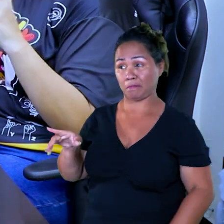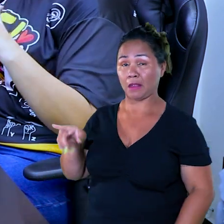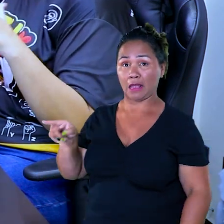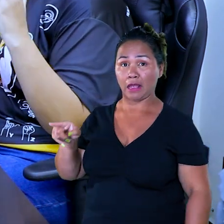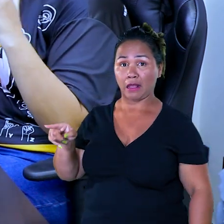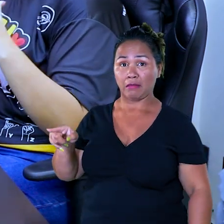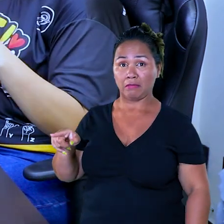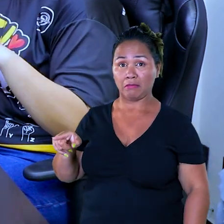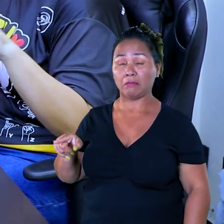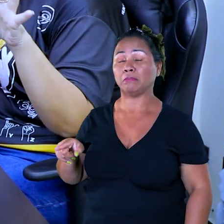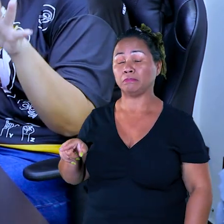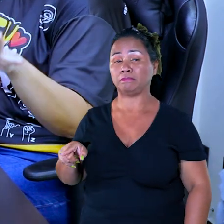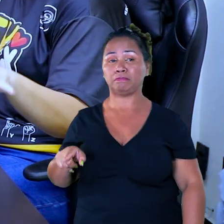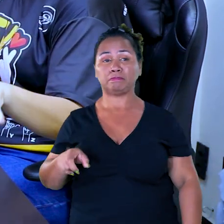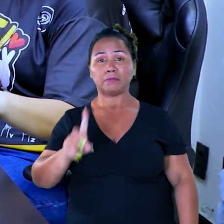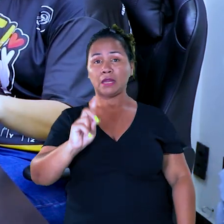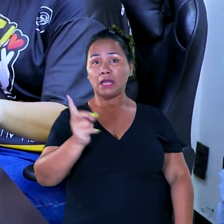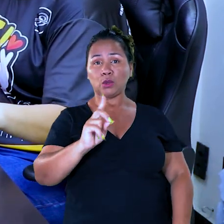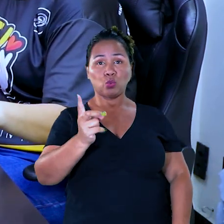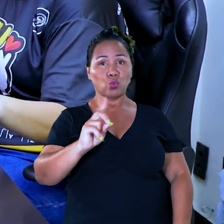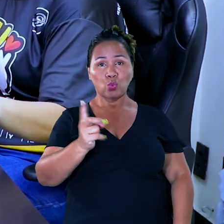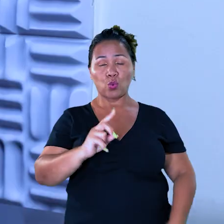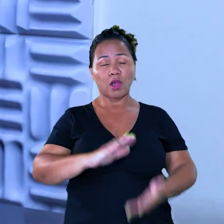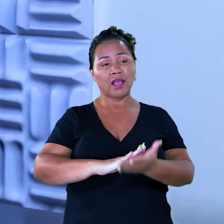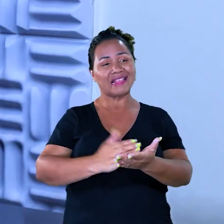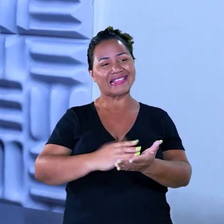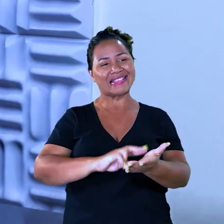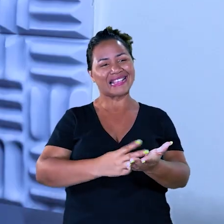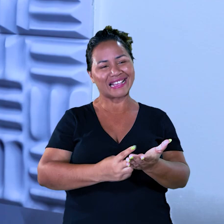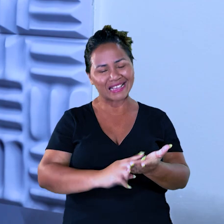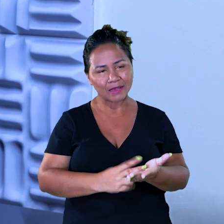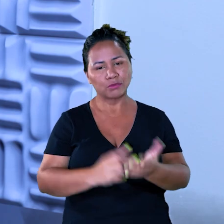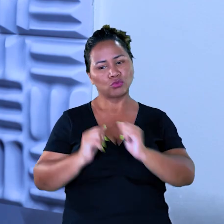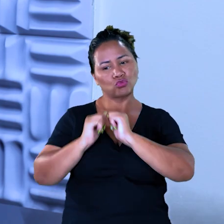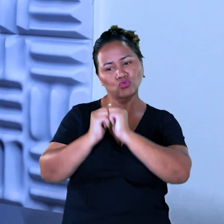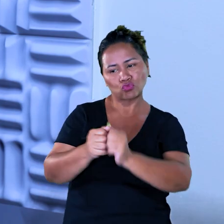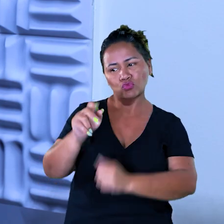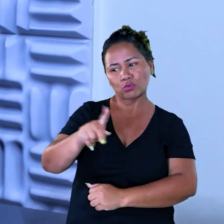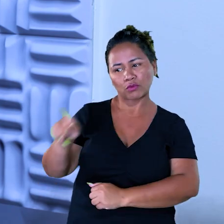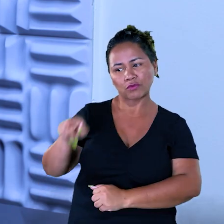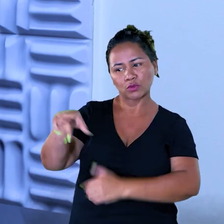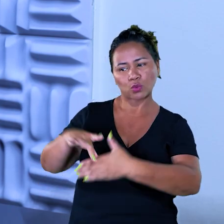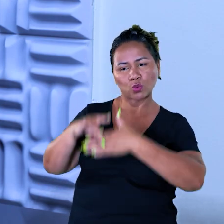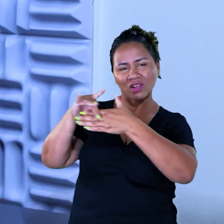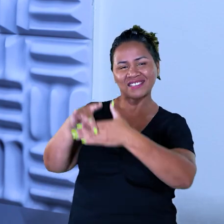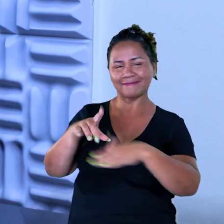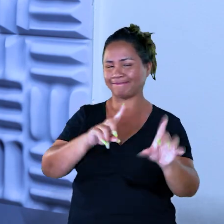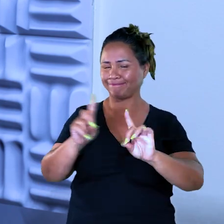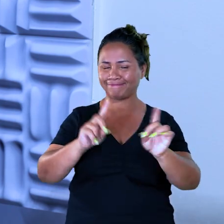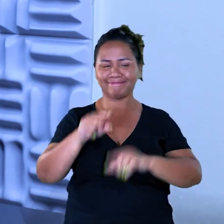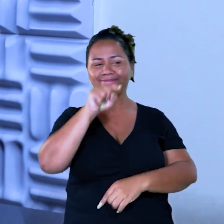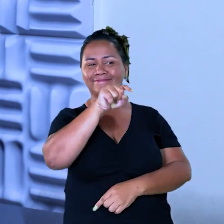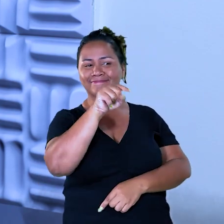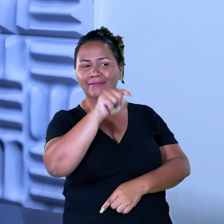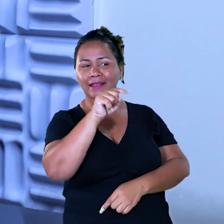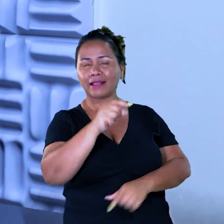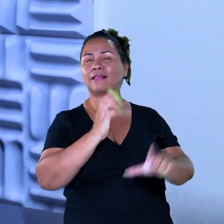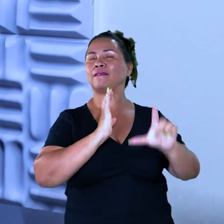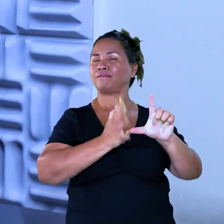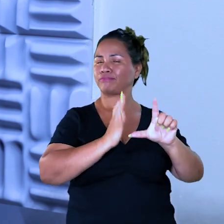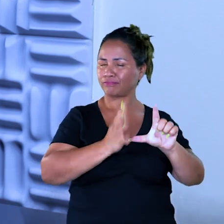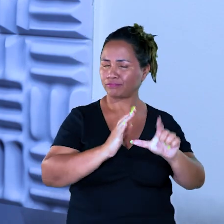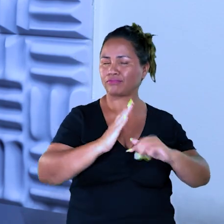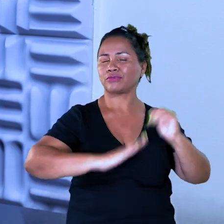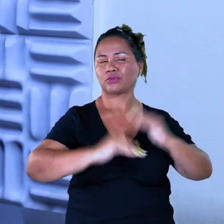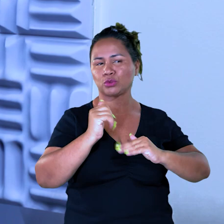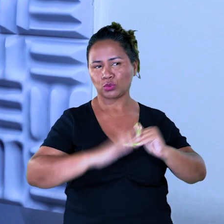com os próprios alunos diretamente. Ela não é uma intérprete que fica em sala de aula com um professor regente, né? E fazendo a tradução de aulas.